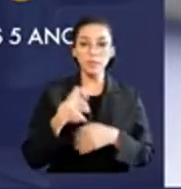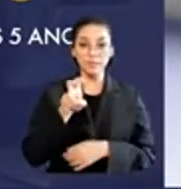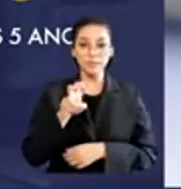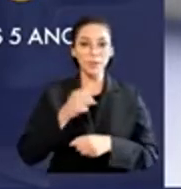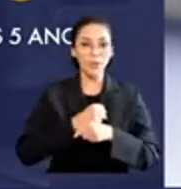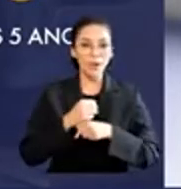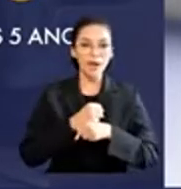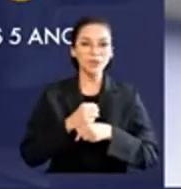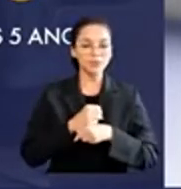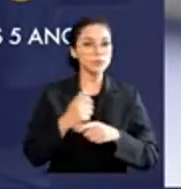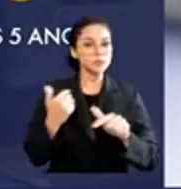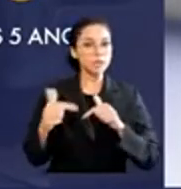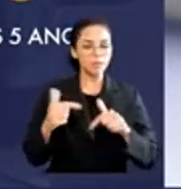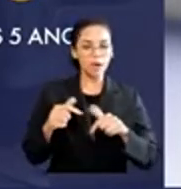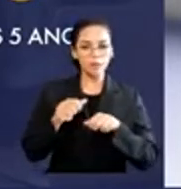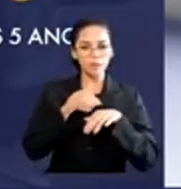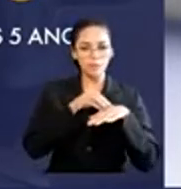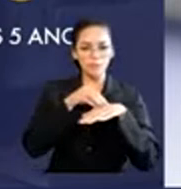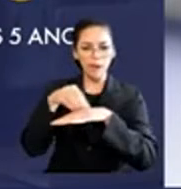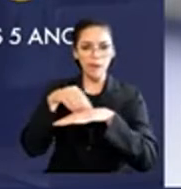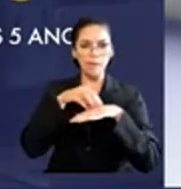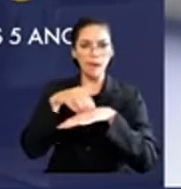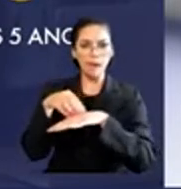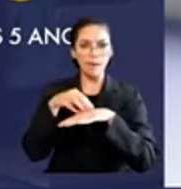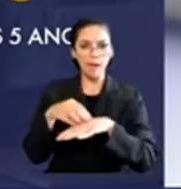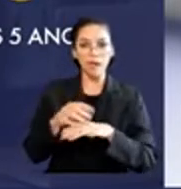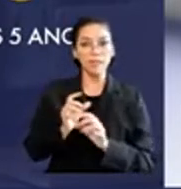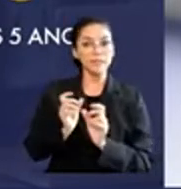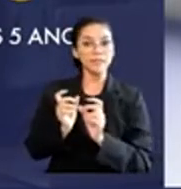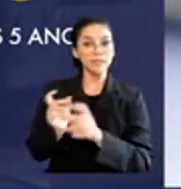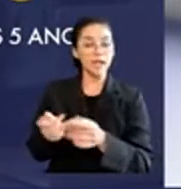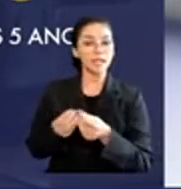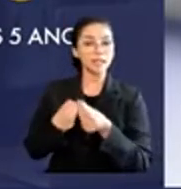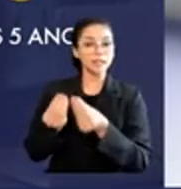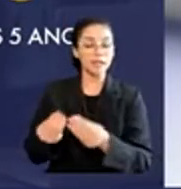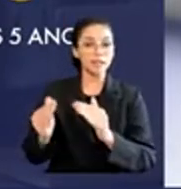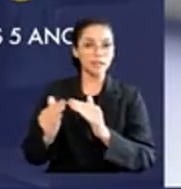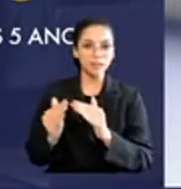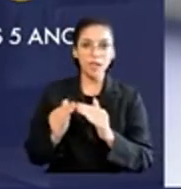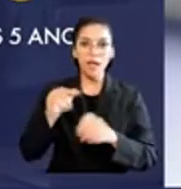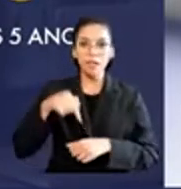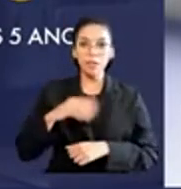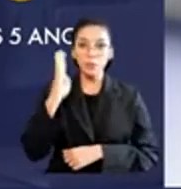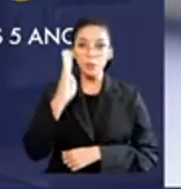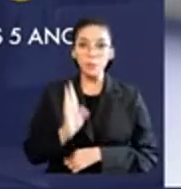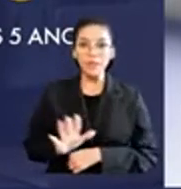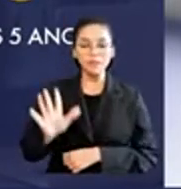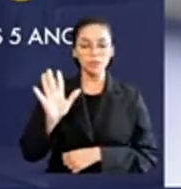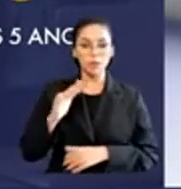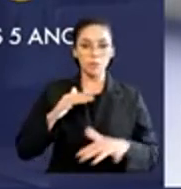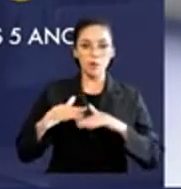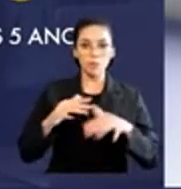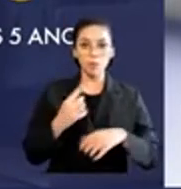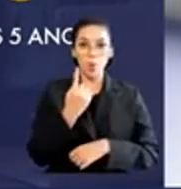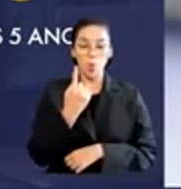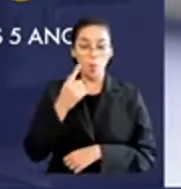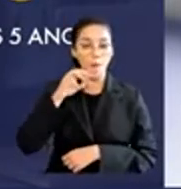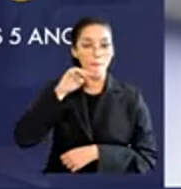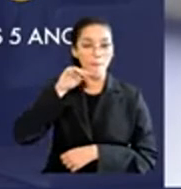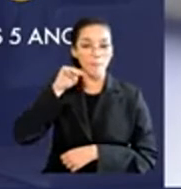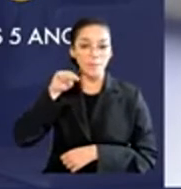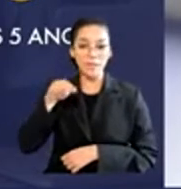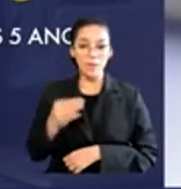serviços de delivery vão movimentar, só aqui no Brasil, um total de US$1,5 bilhão. E o segmento